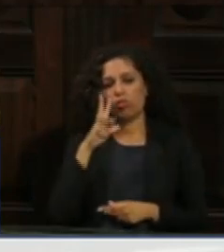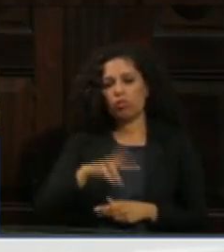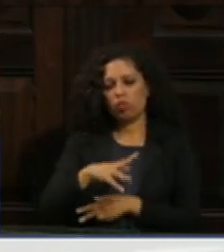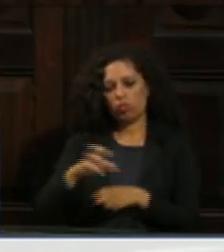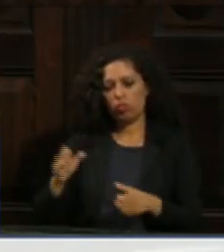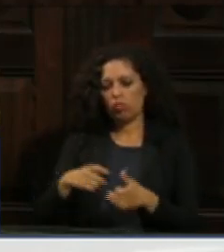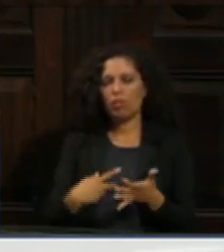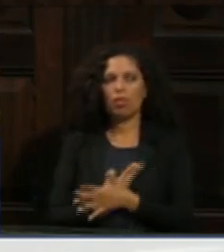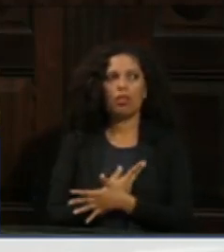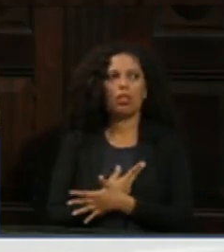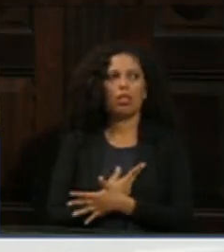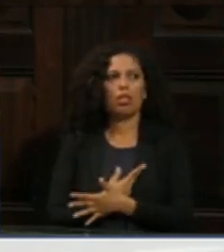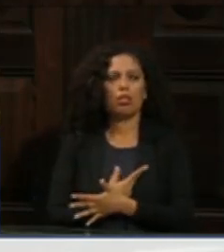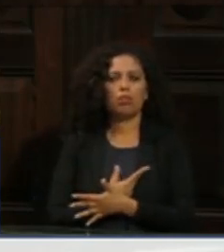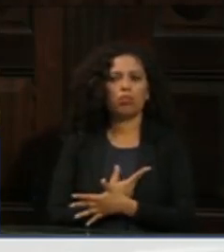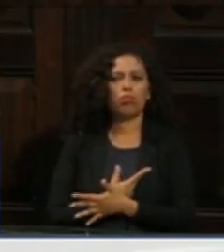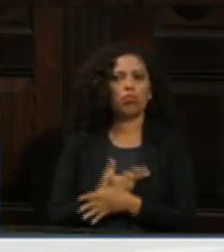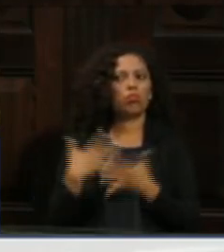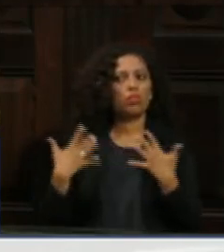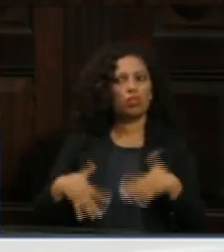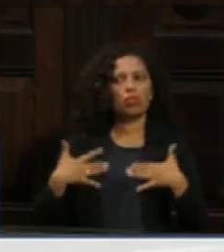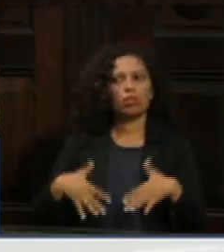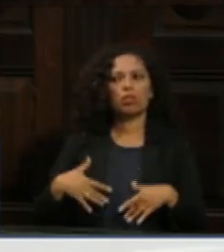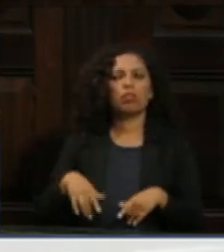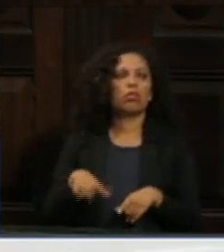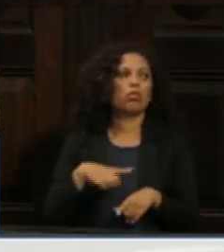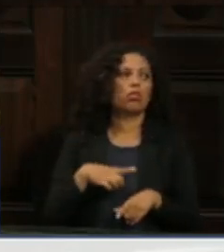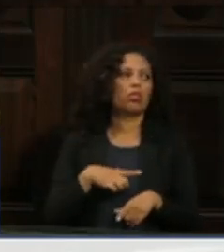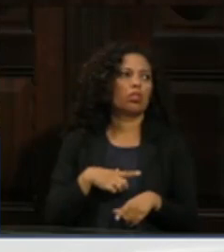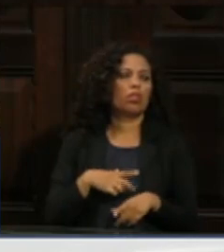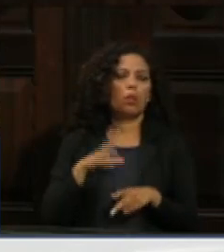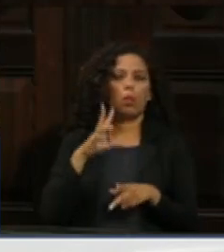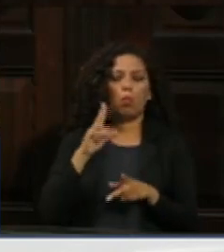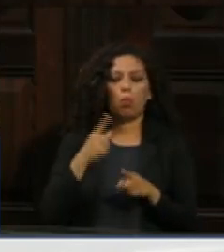meses contando o 13º, que uma soma de R$700 mil